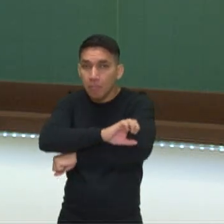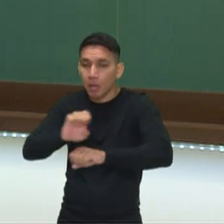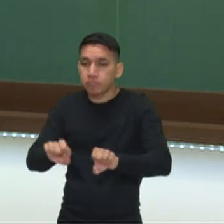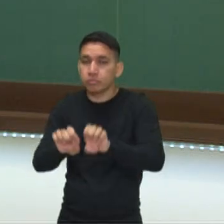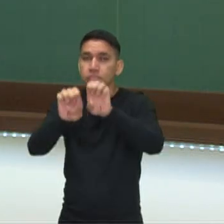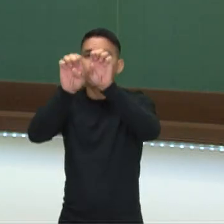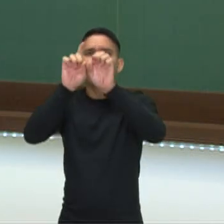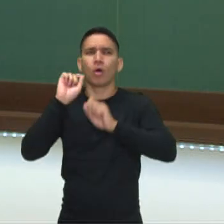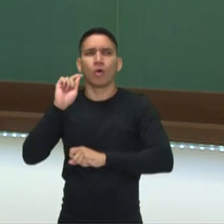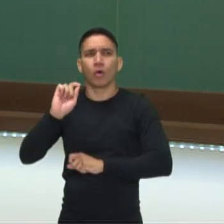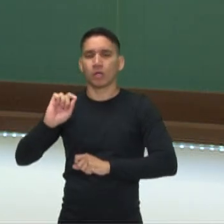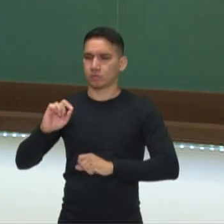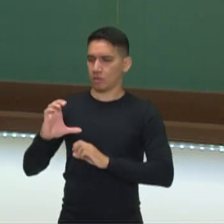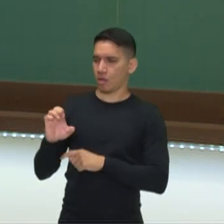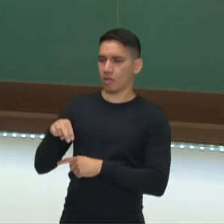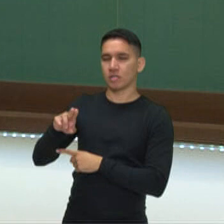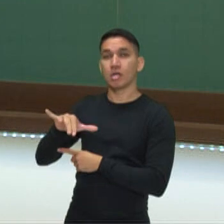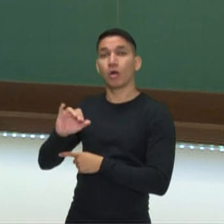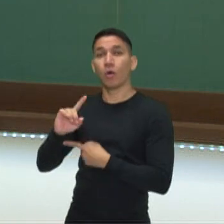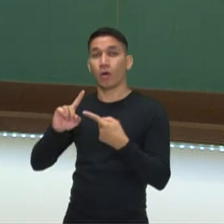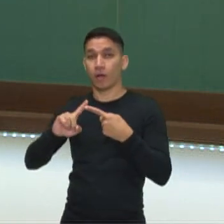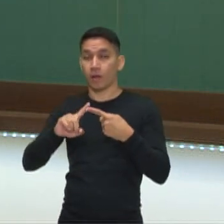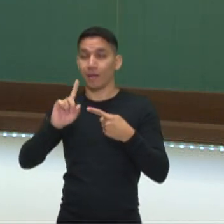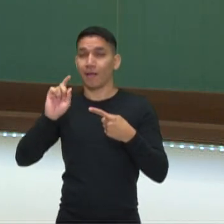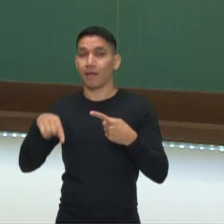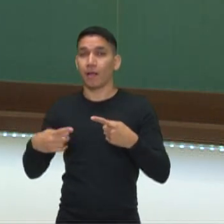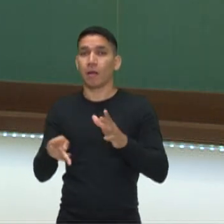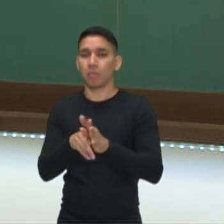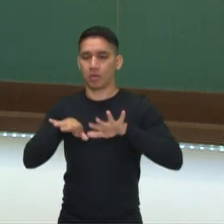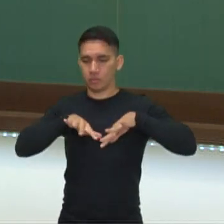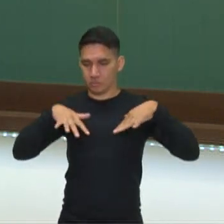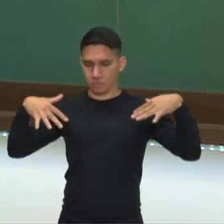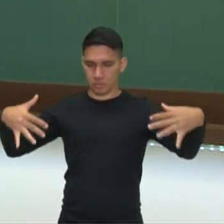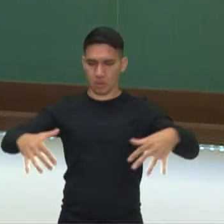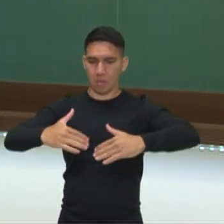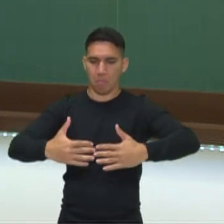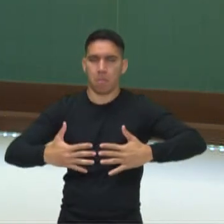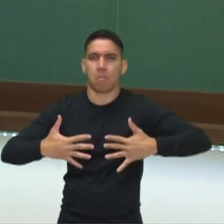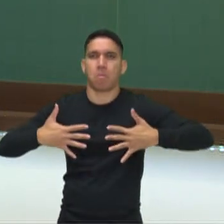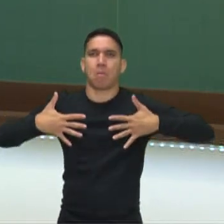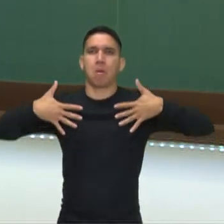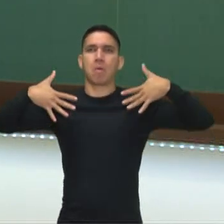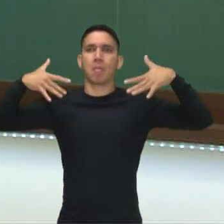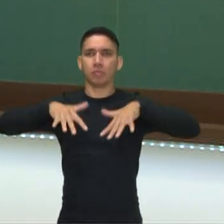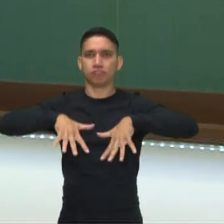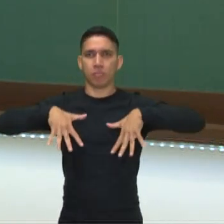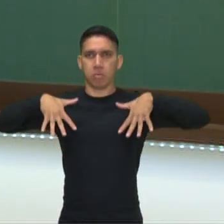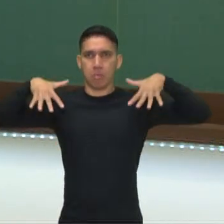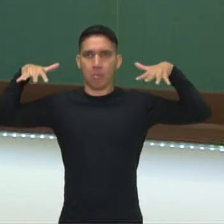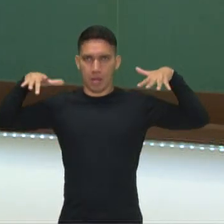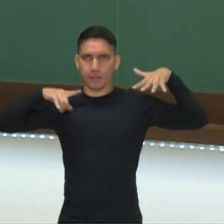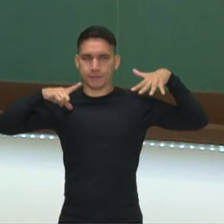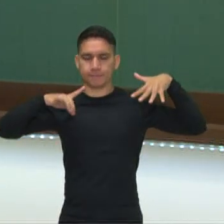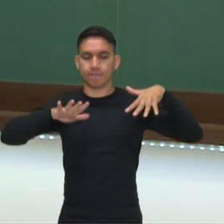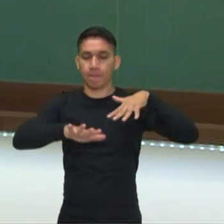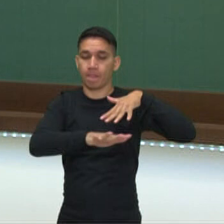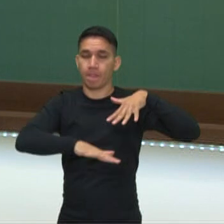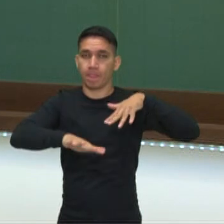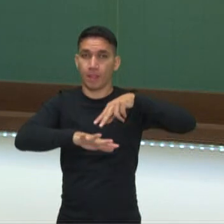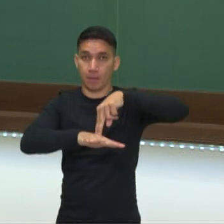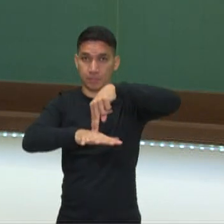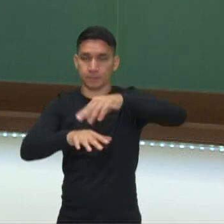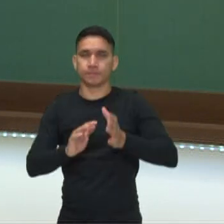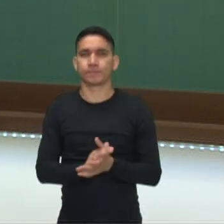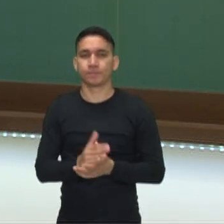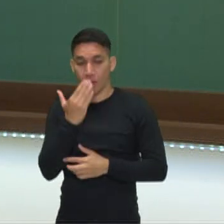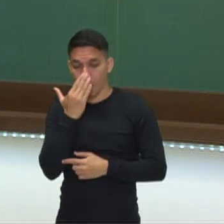parte circular externa, onde tem o público desde a primeira fileira até a última, que ela vai subindo e descendo. E nós temos a parte da